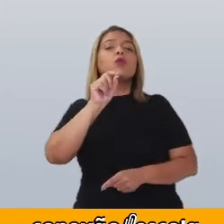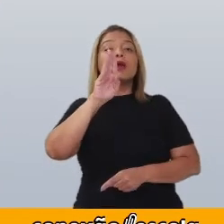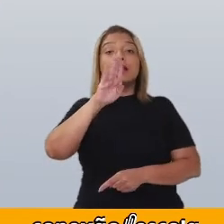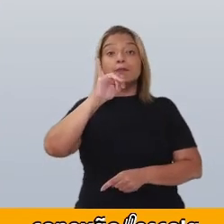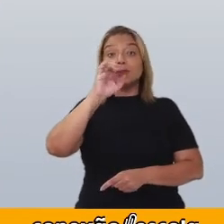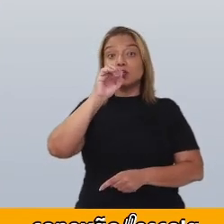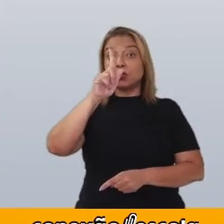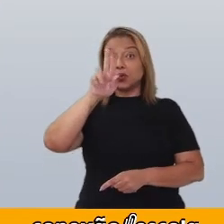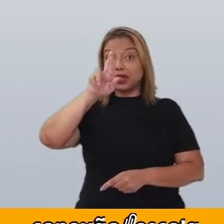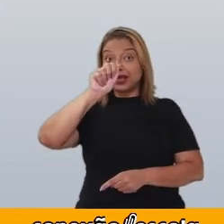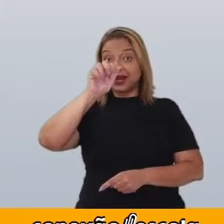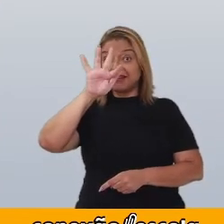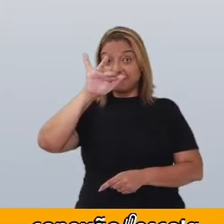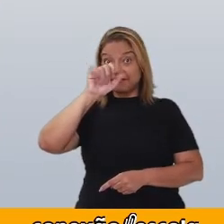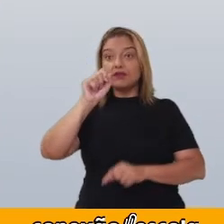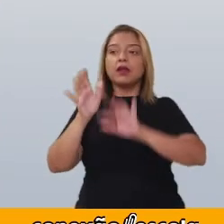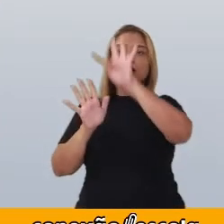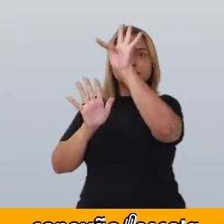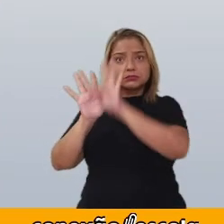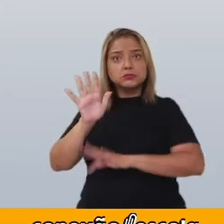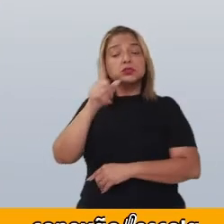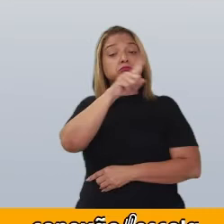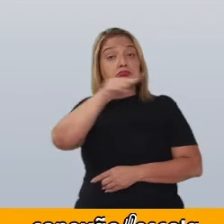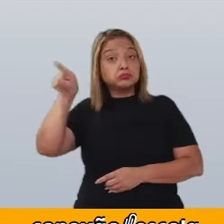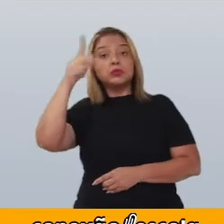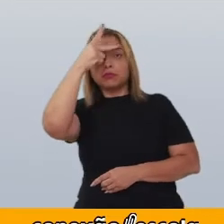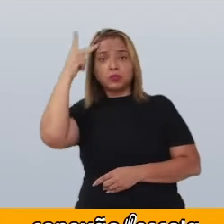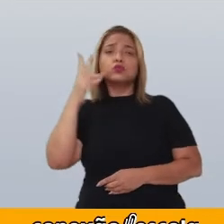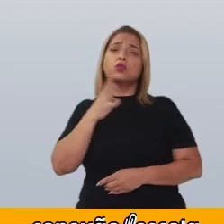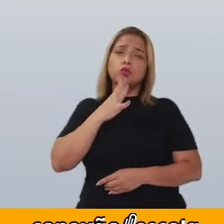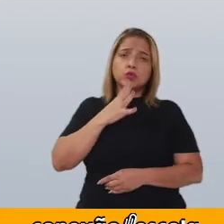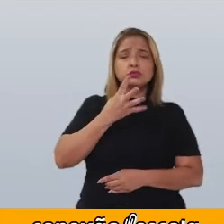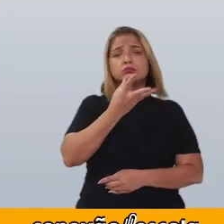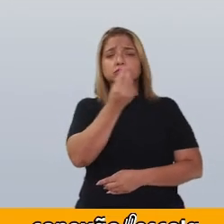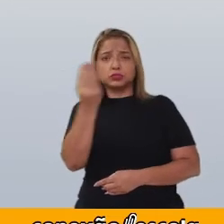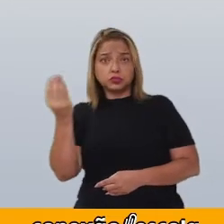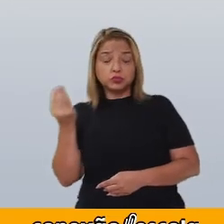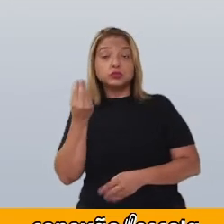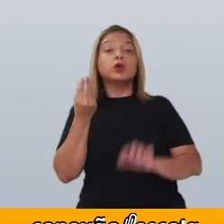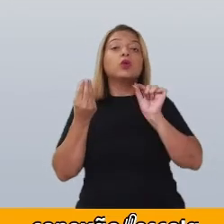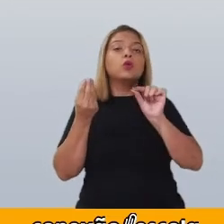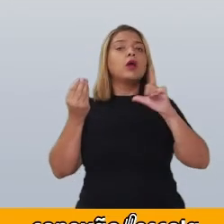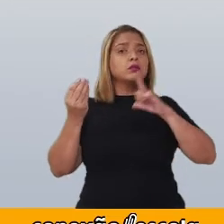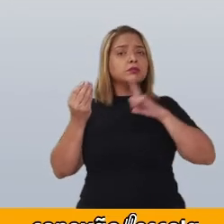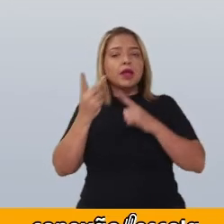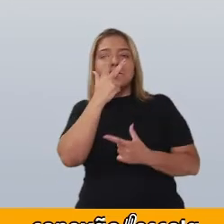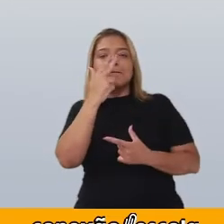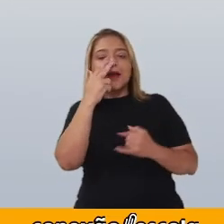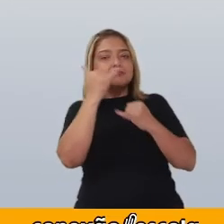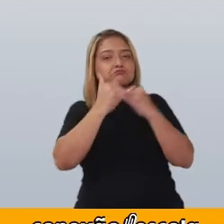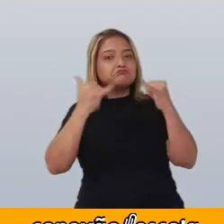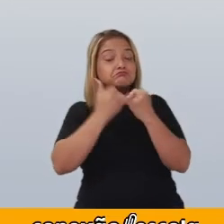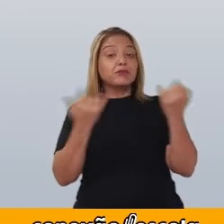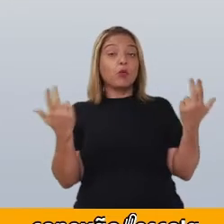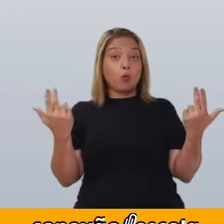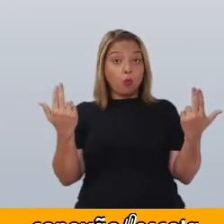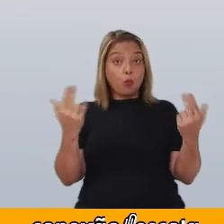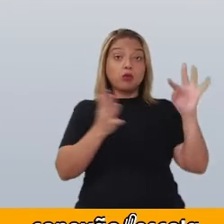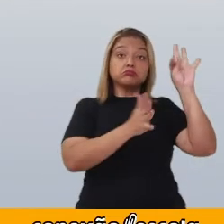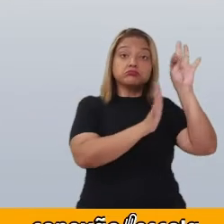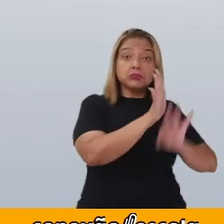é outro texto bastante conhecido e que apresenta algumas semelhanças com o